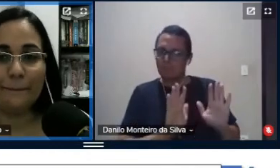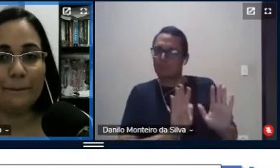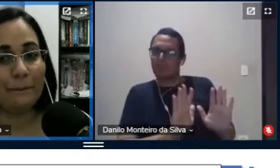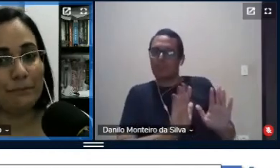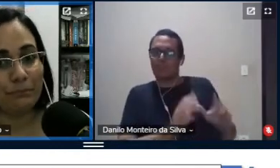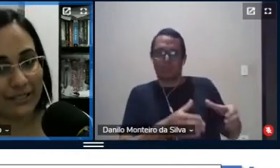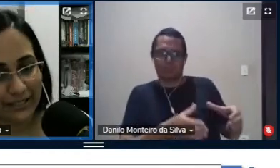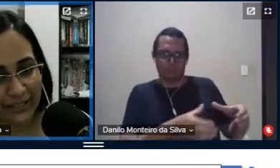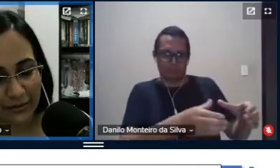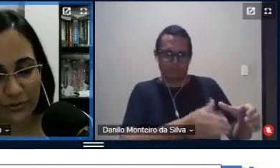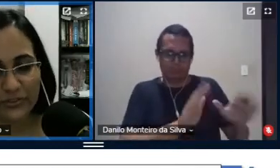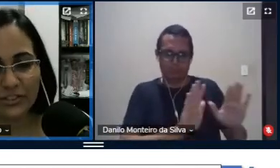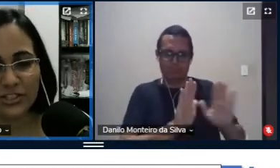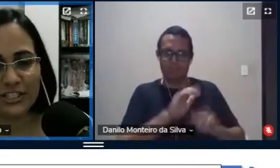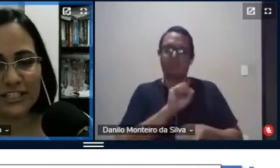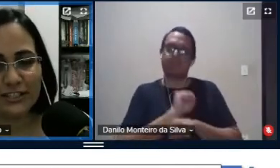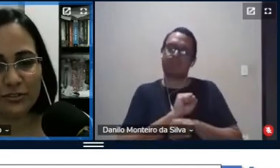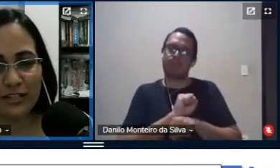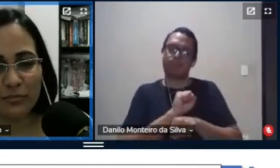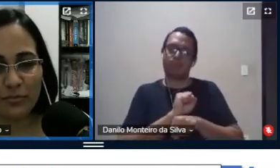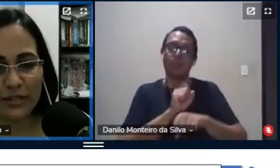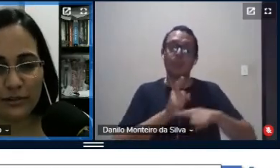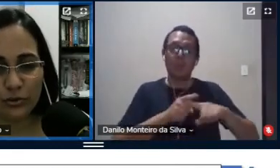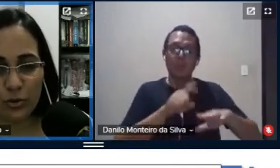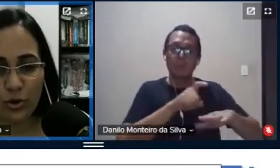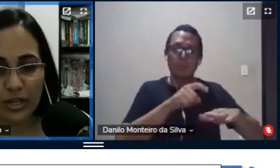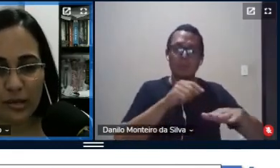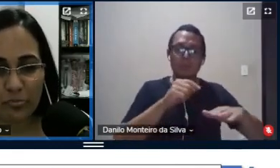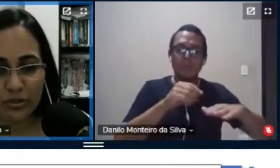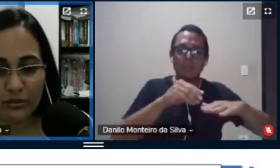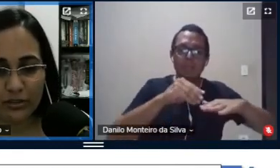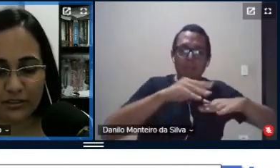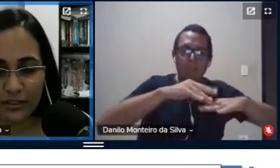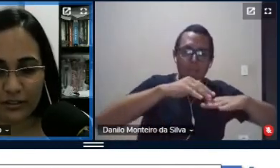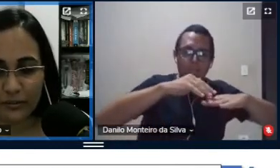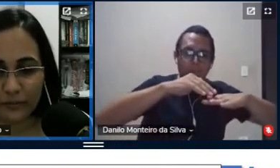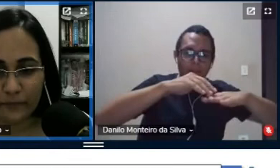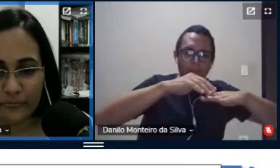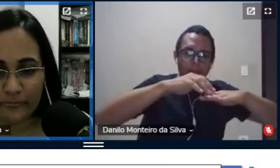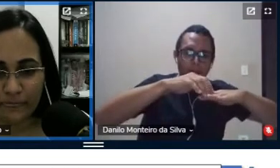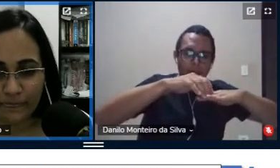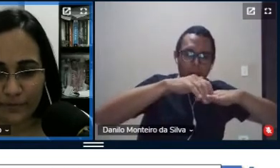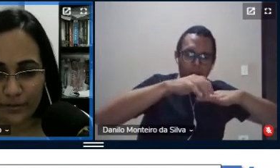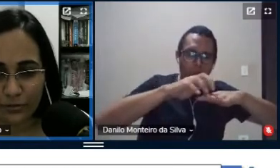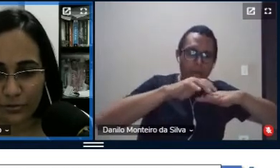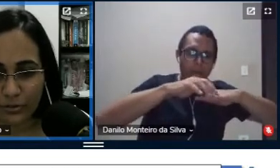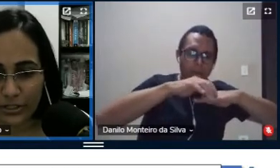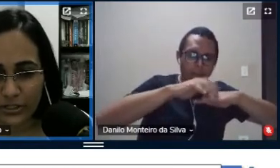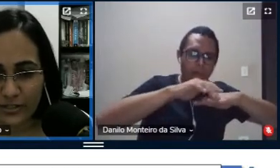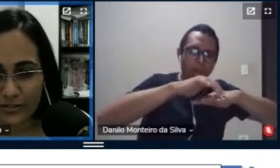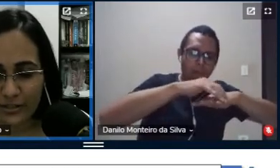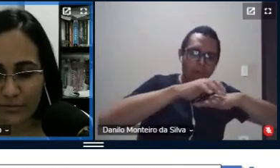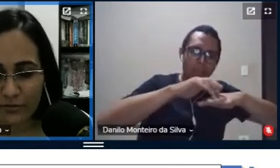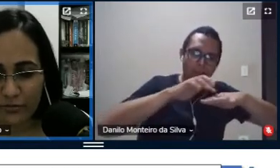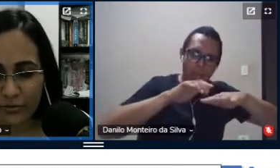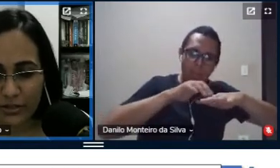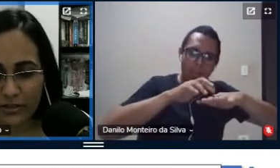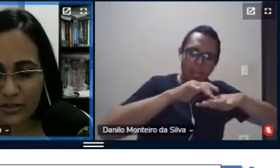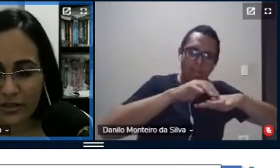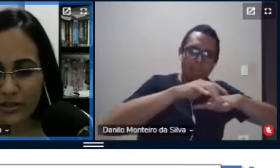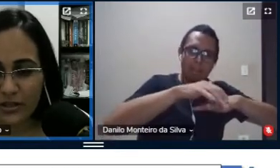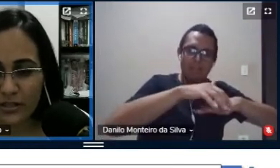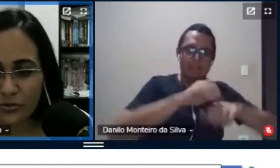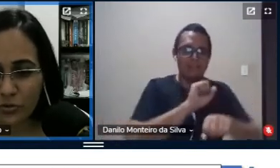ele penetrar, ou seja, a gente tem que deixar um tempo para ele escorrer por dentro da trinca. Tá vendo? Eu coloquei aqui em cima, ele